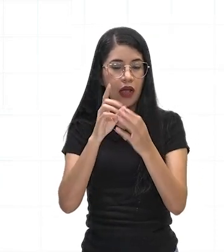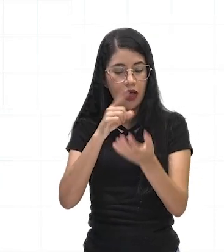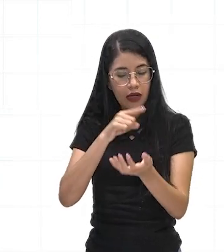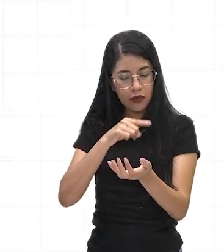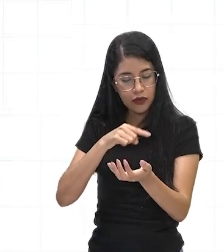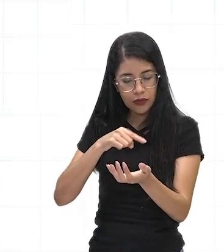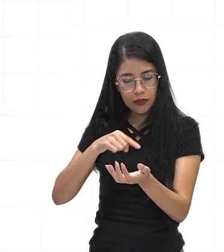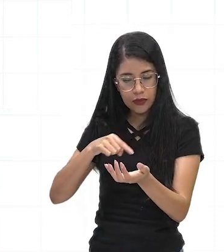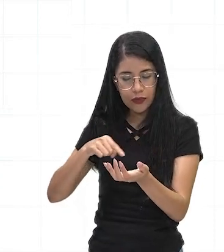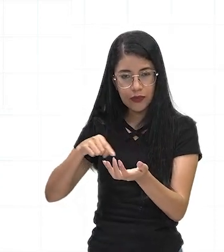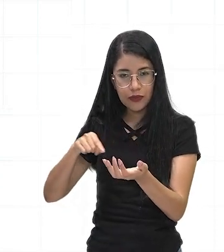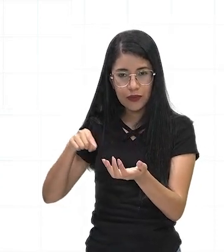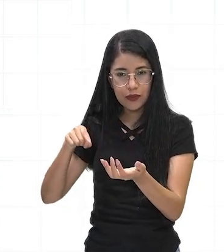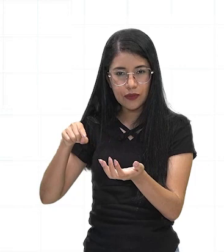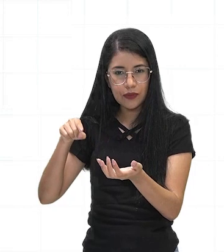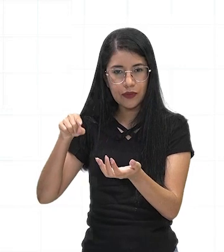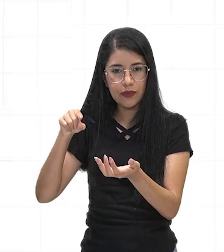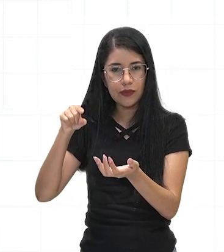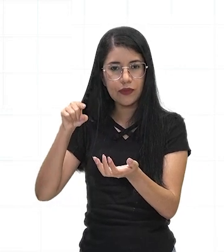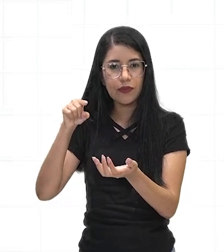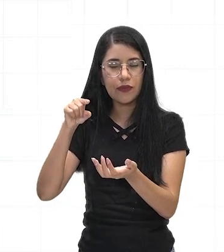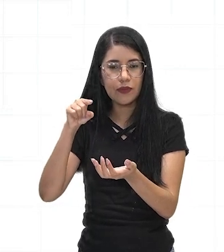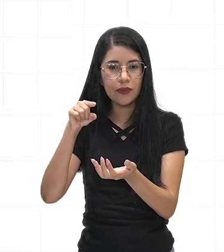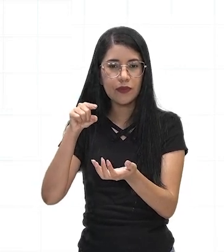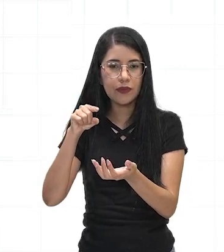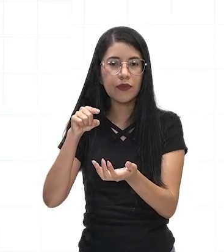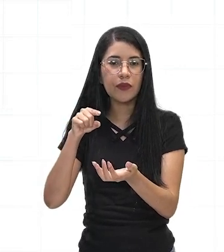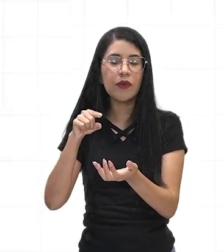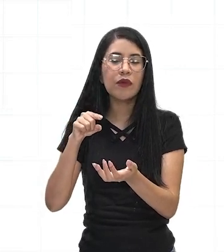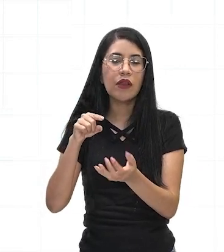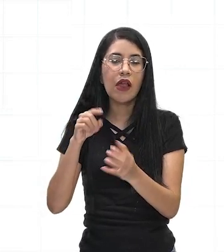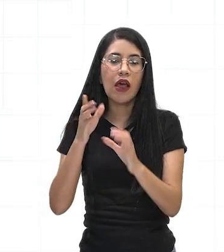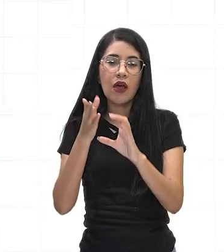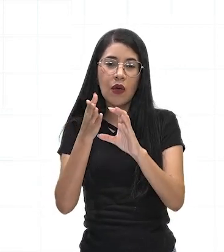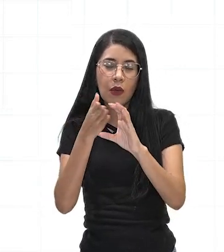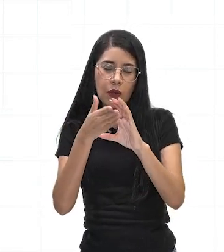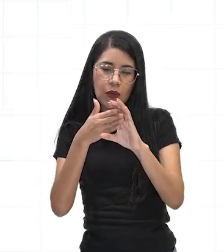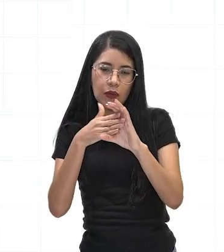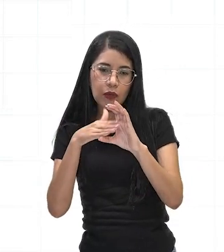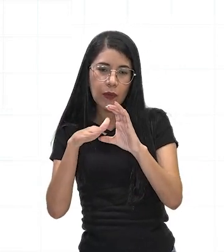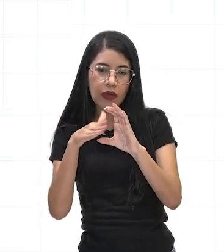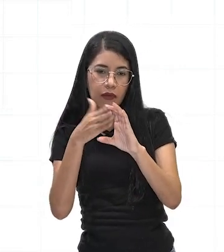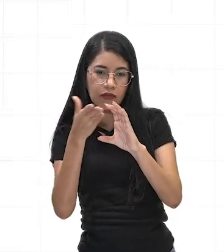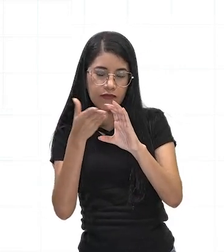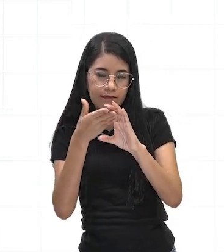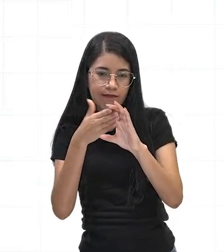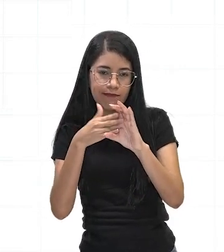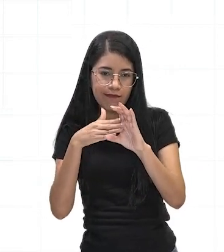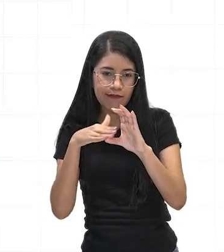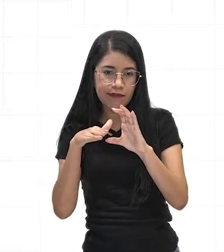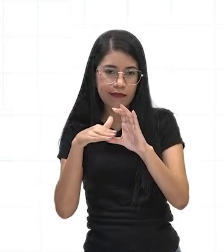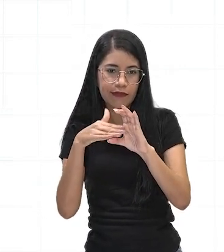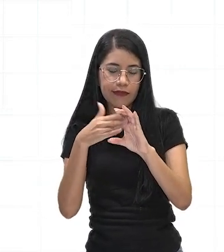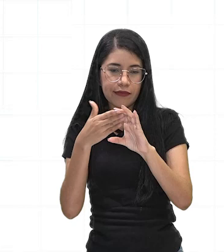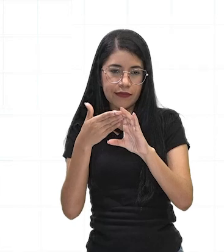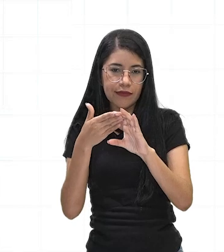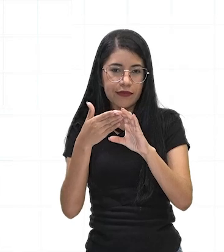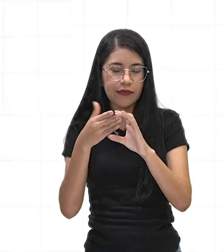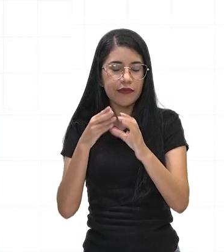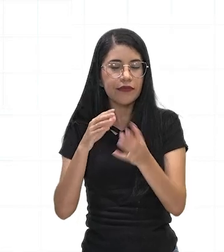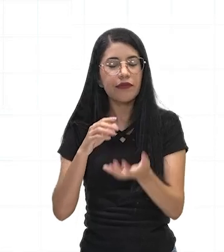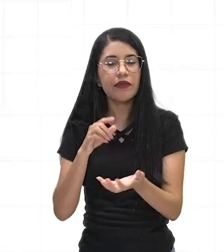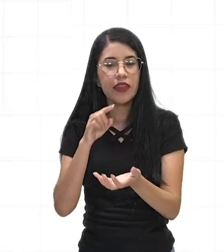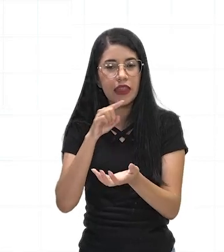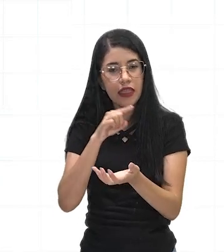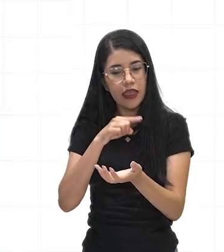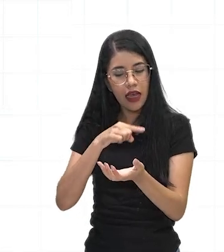seu ciclo lunar, né, esse período aí desse movimento. Ela está chegando no momento onde a gente vai ver somente uma outra parte dela iluminada.